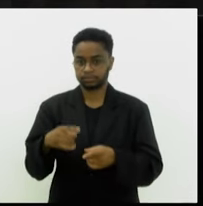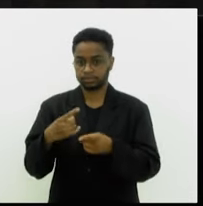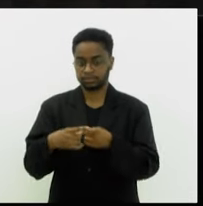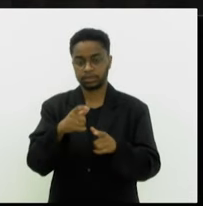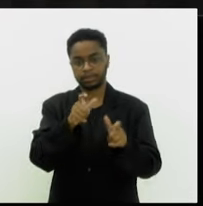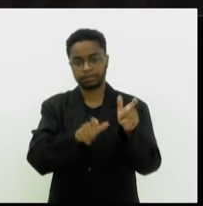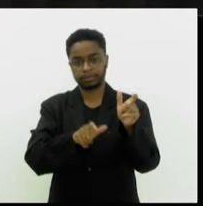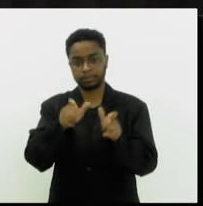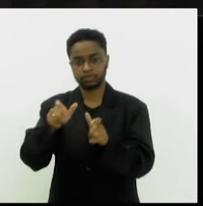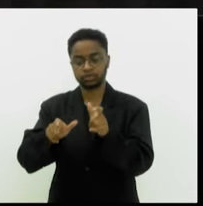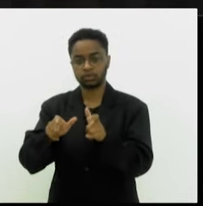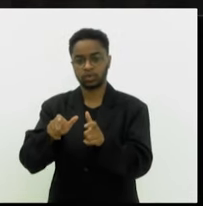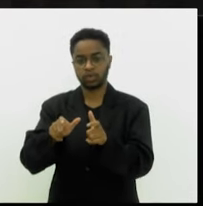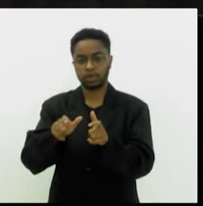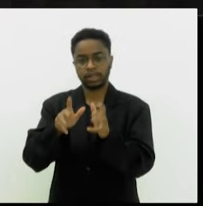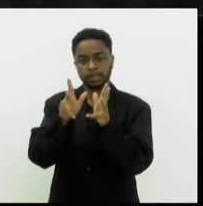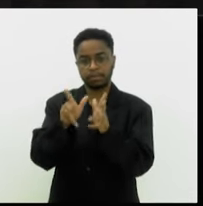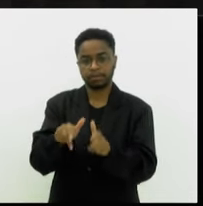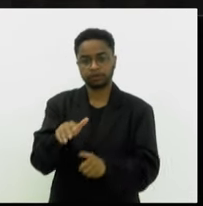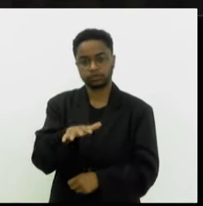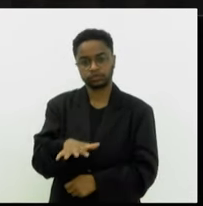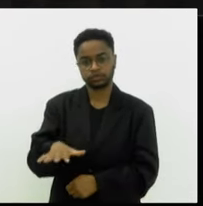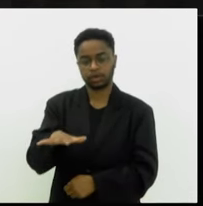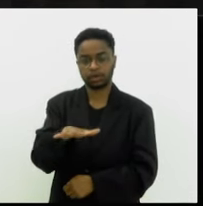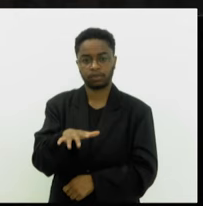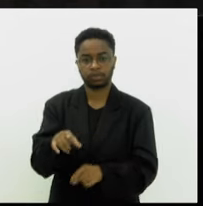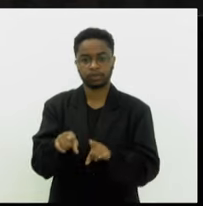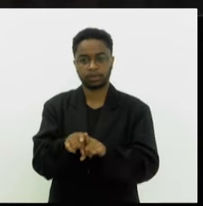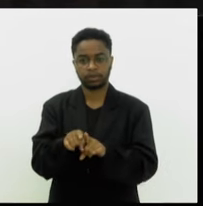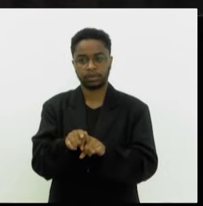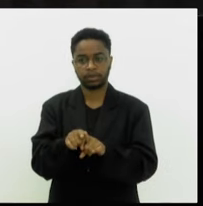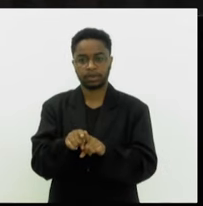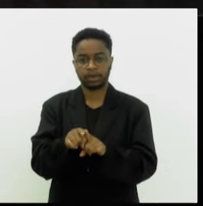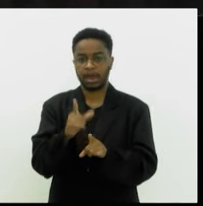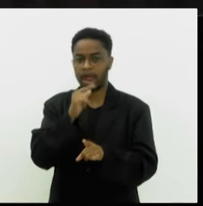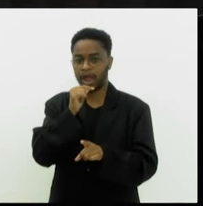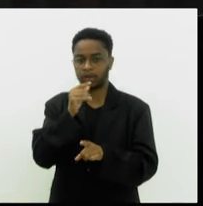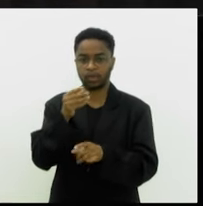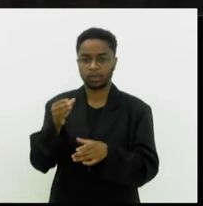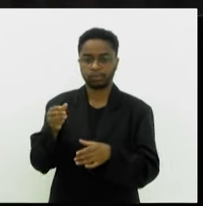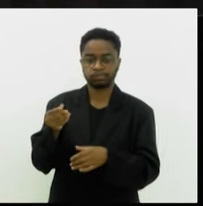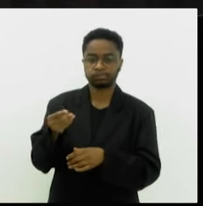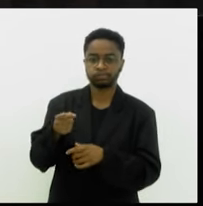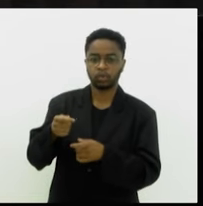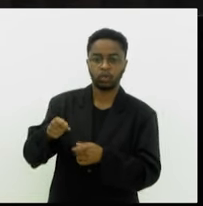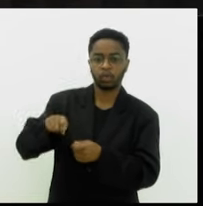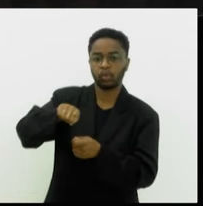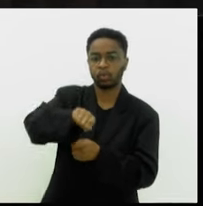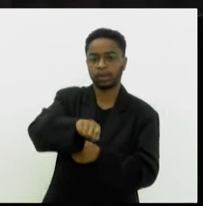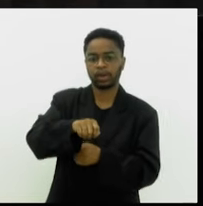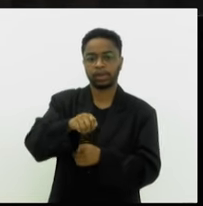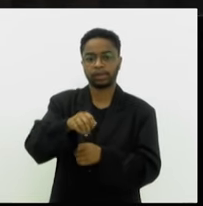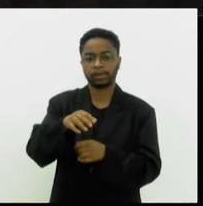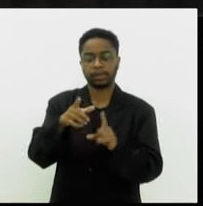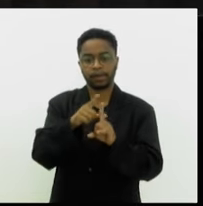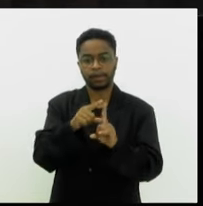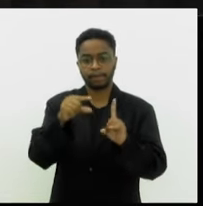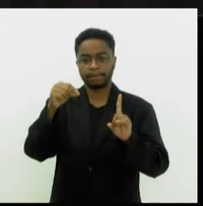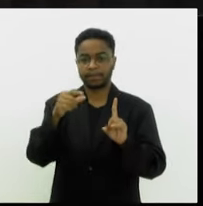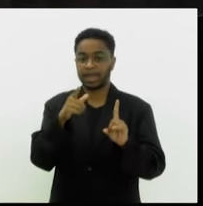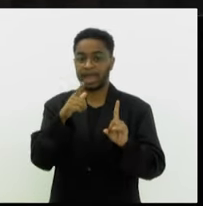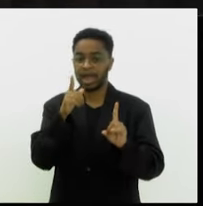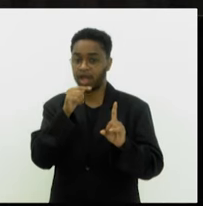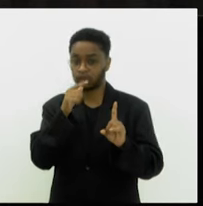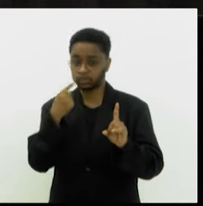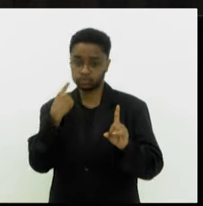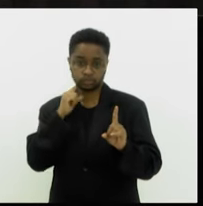lavava, né, o chão, colocava nas plantas, água que é tratada, água poluída que se